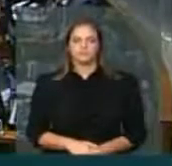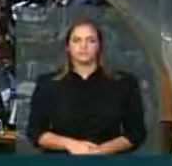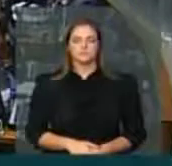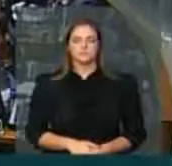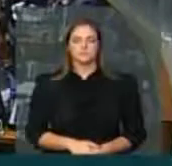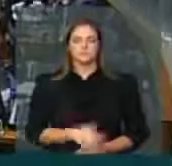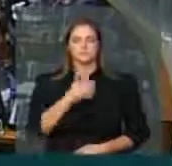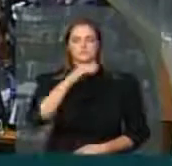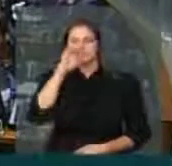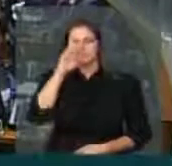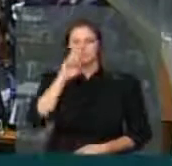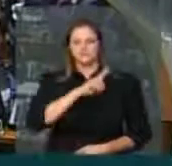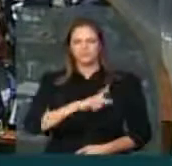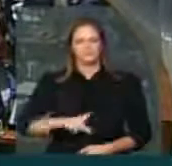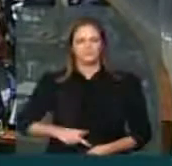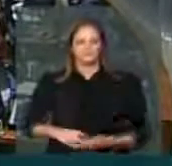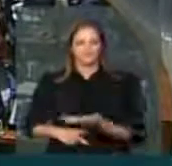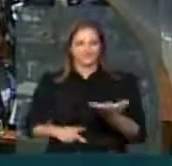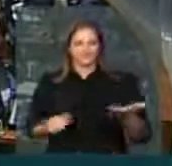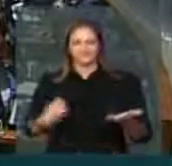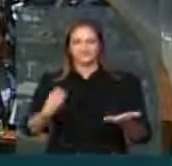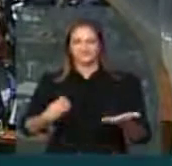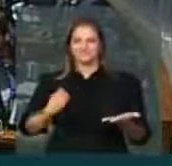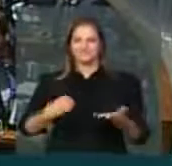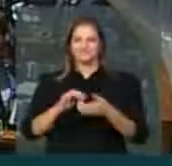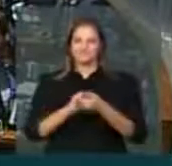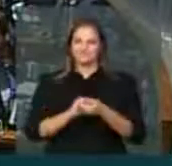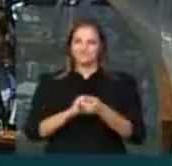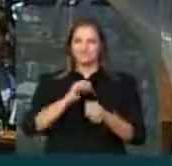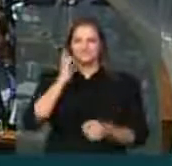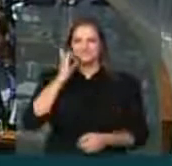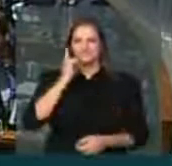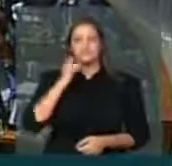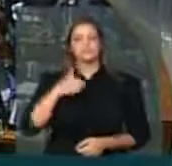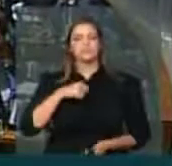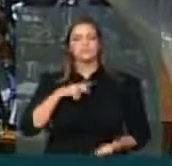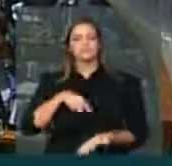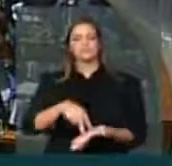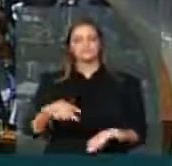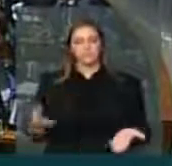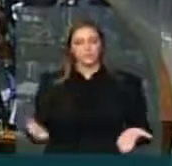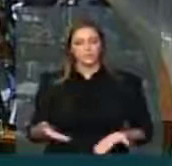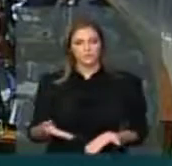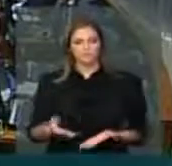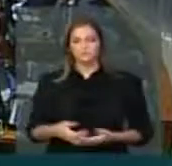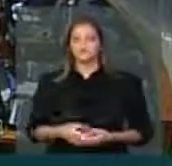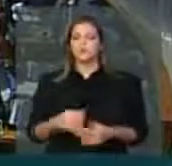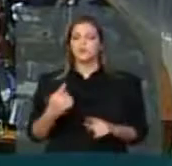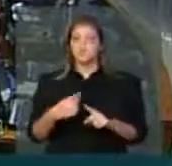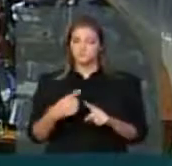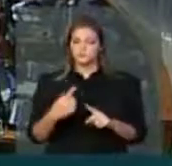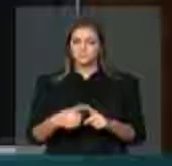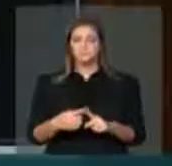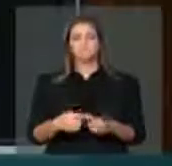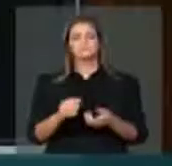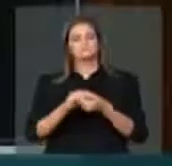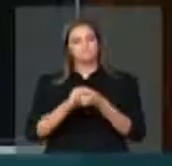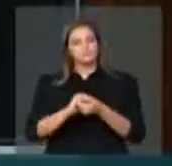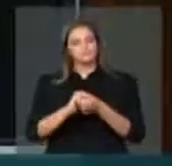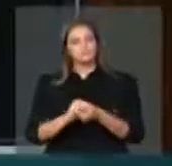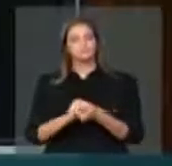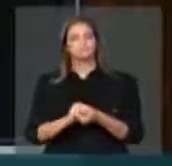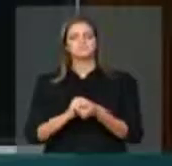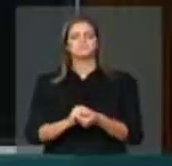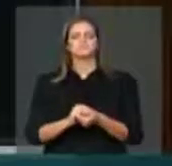Senhor presidente, senhores deputados, senhoras deputadas, nós queremos ocupar a tribuna hoje aqui para saudar a